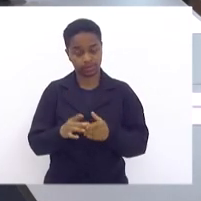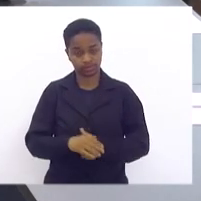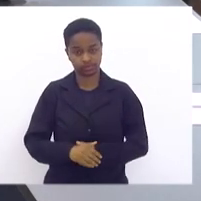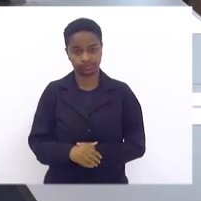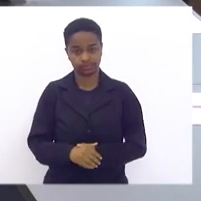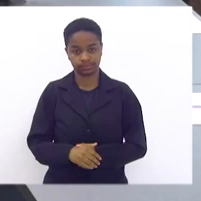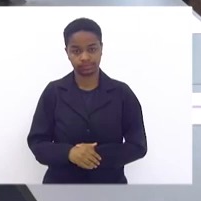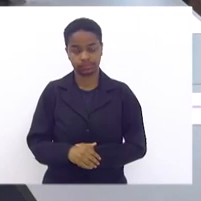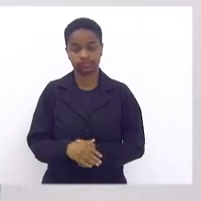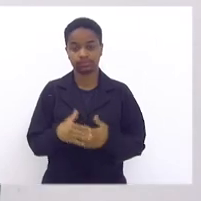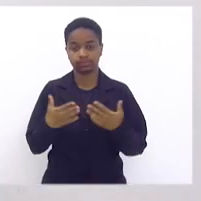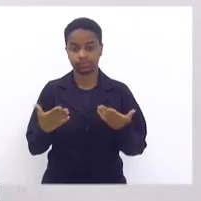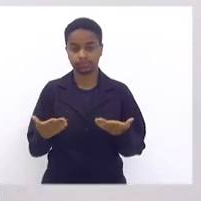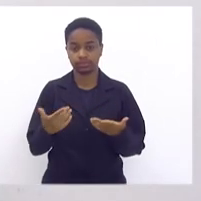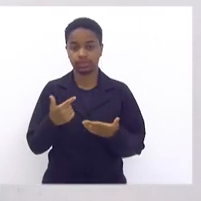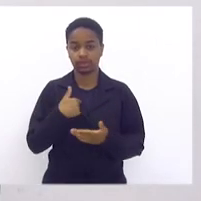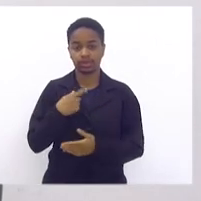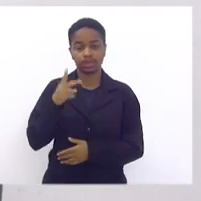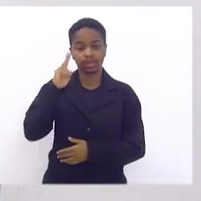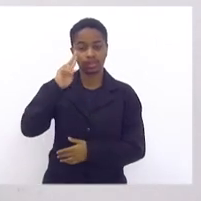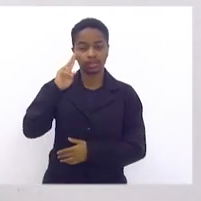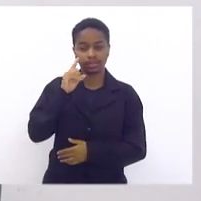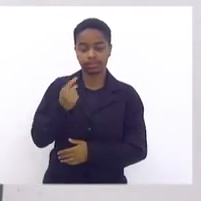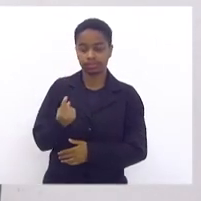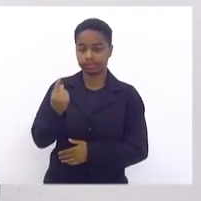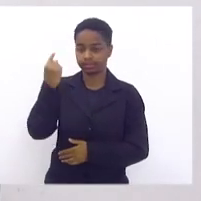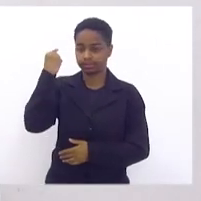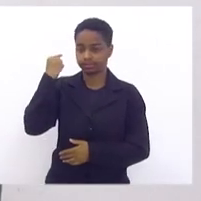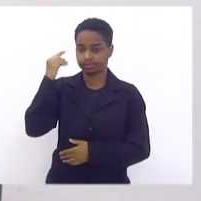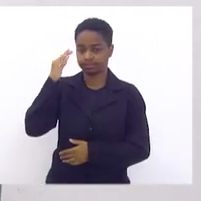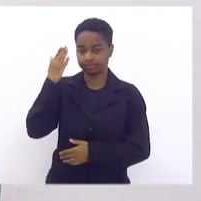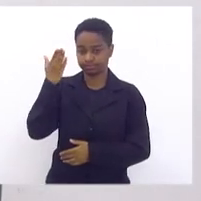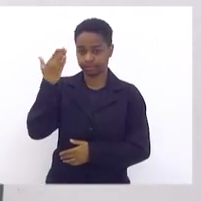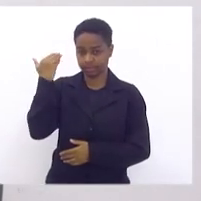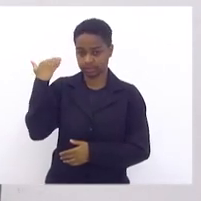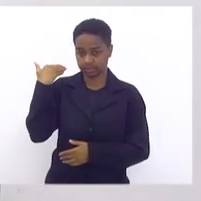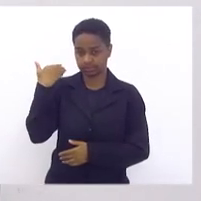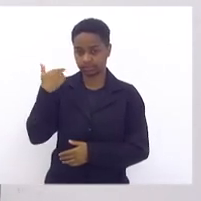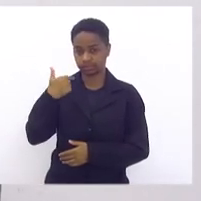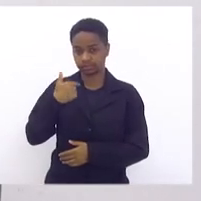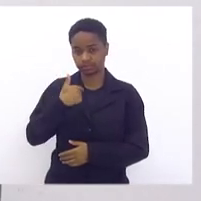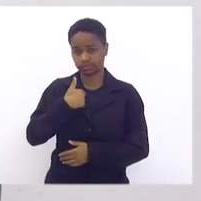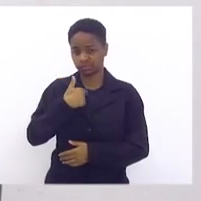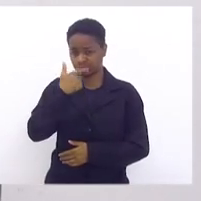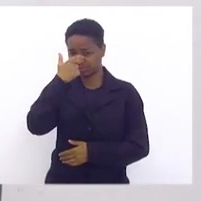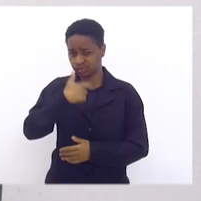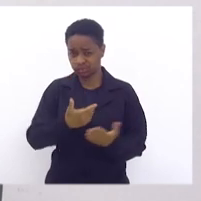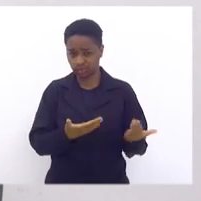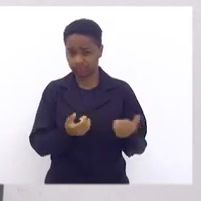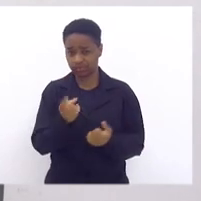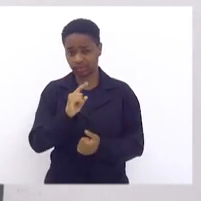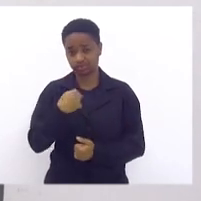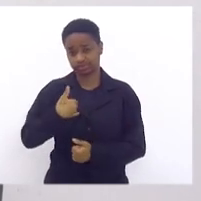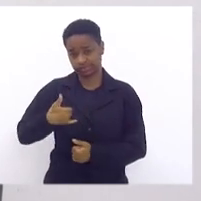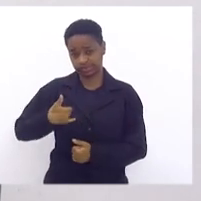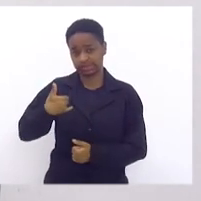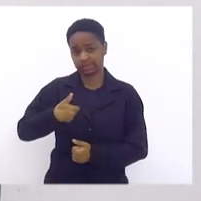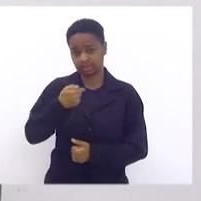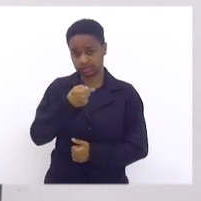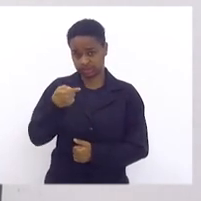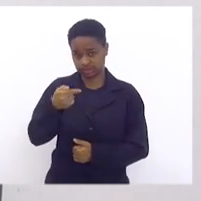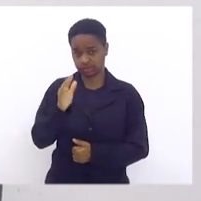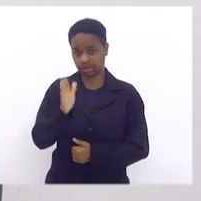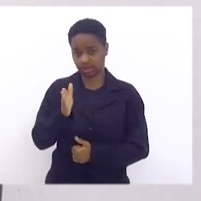fico fazendo uma volta ao passado, e eu não sou um jovem, eu tenho 77 anos.